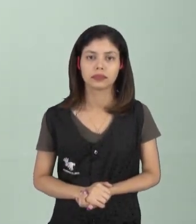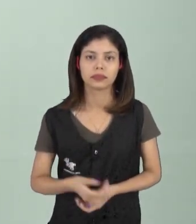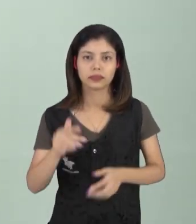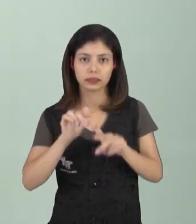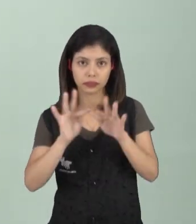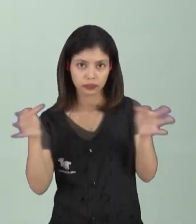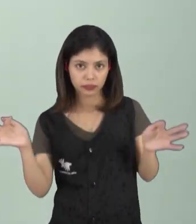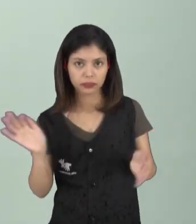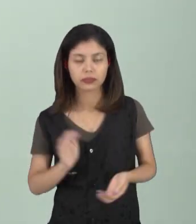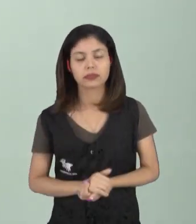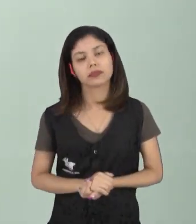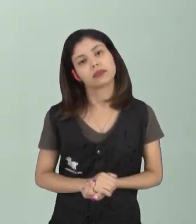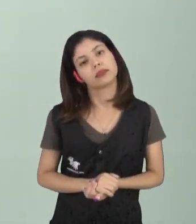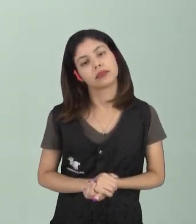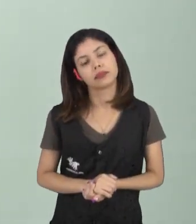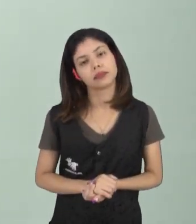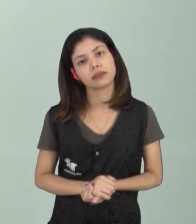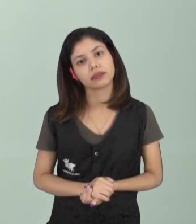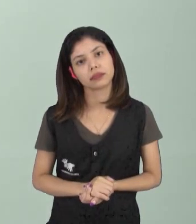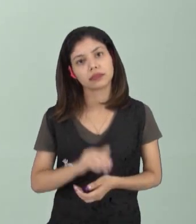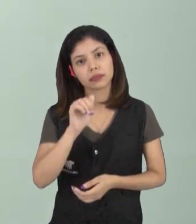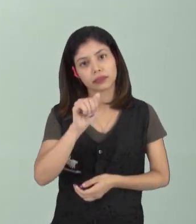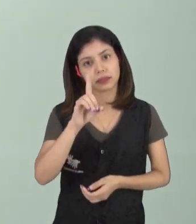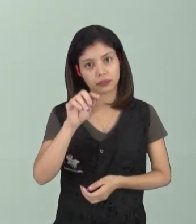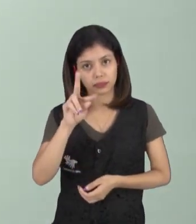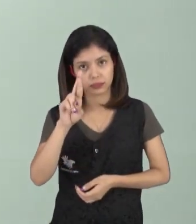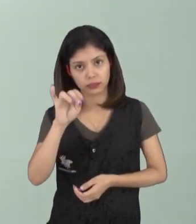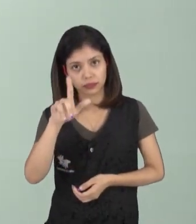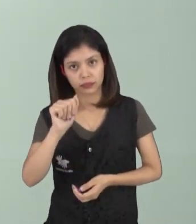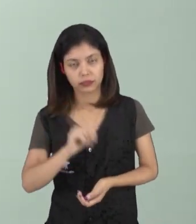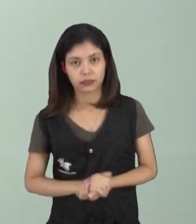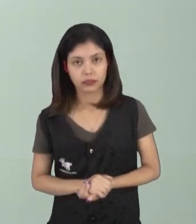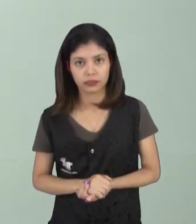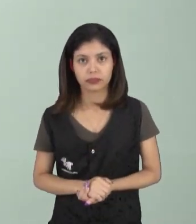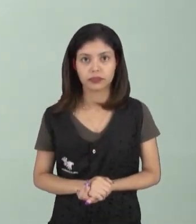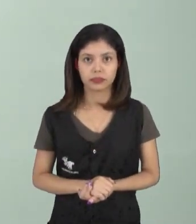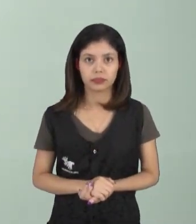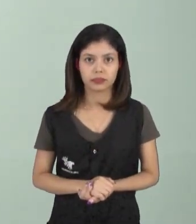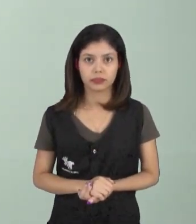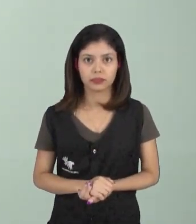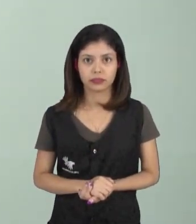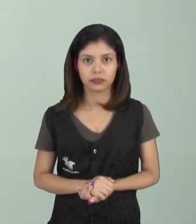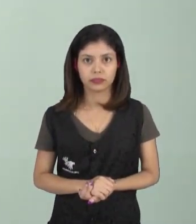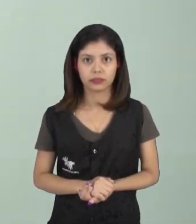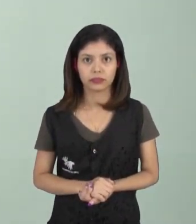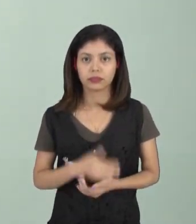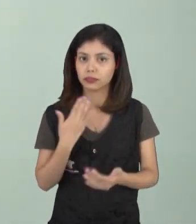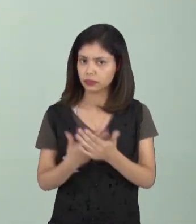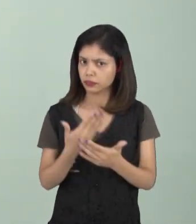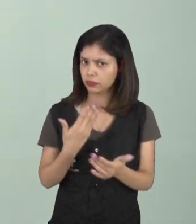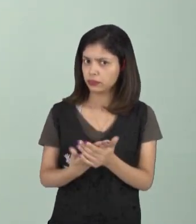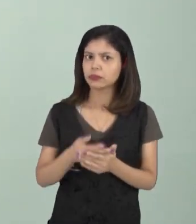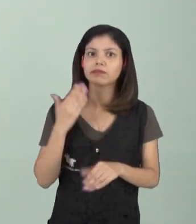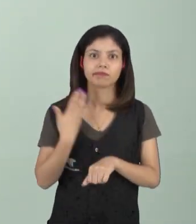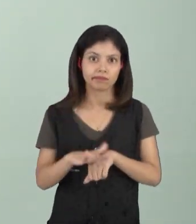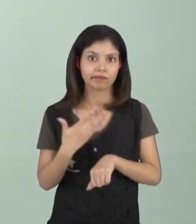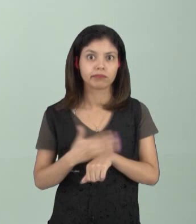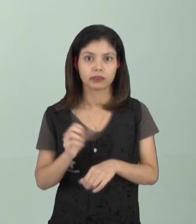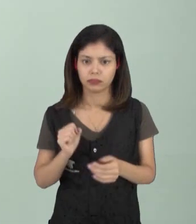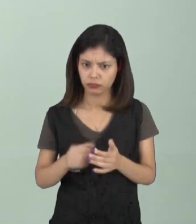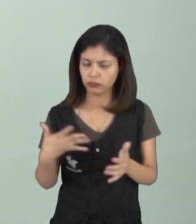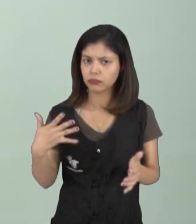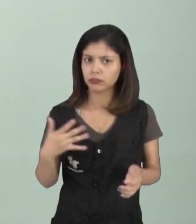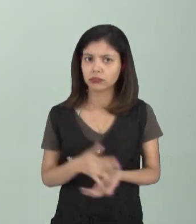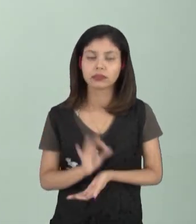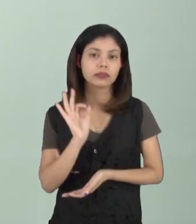orações, tá? Subordinadas adverbiais, tá bom? E estudem, tá? Treinem, porque é treino